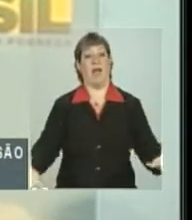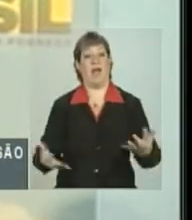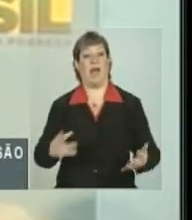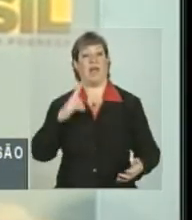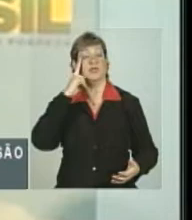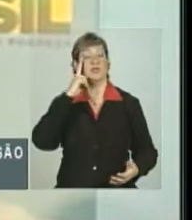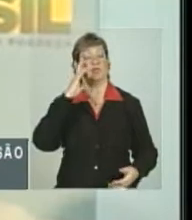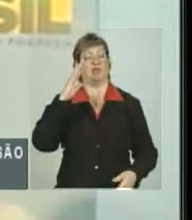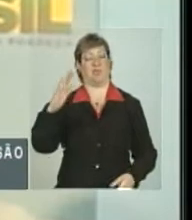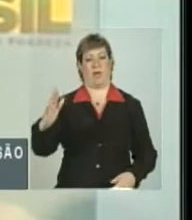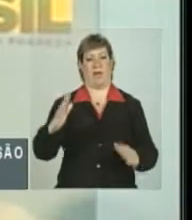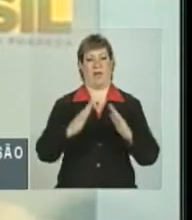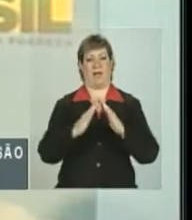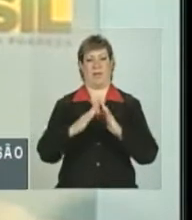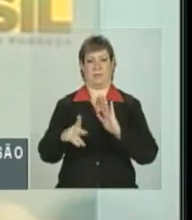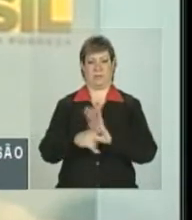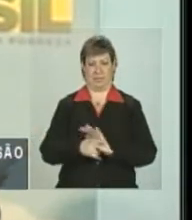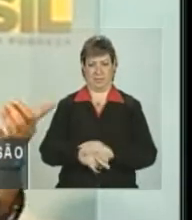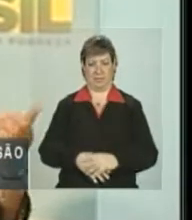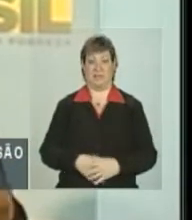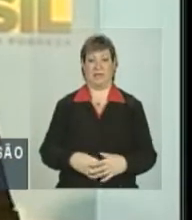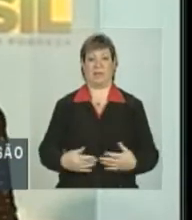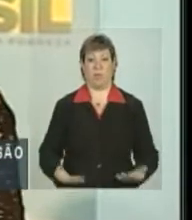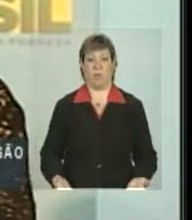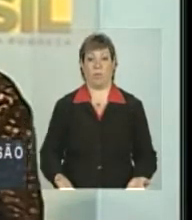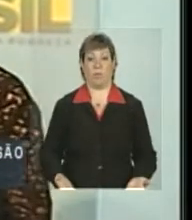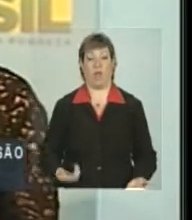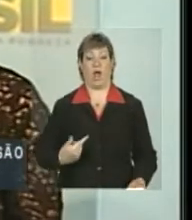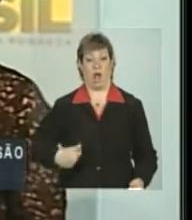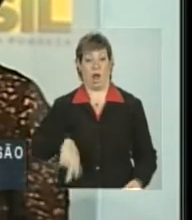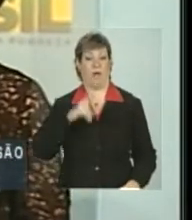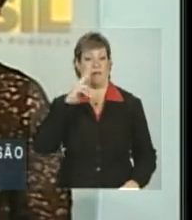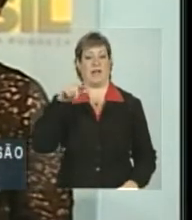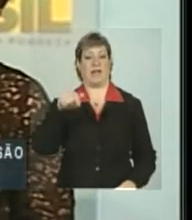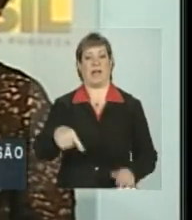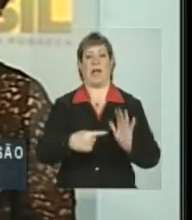um sonho. Nós vimos nessa apresentação